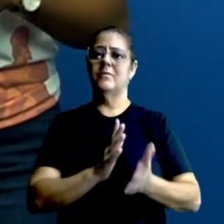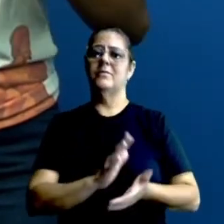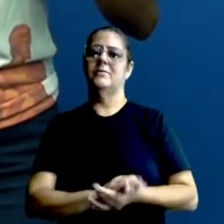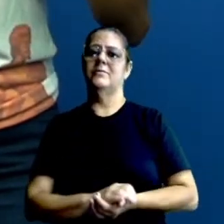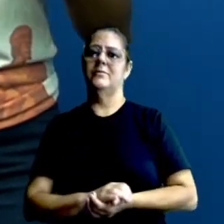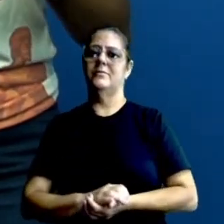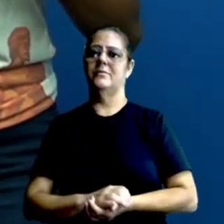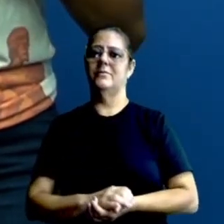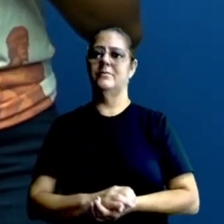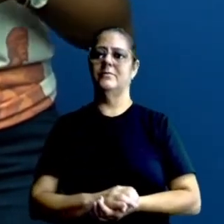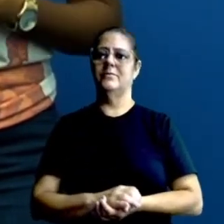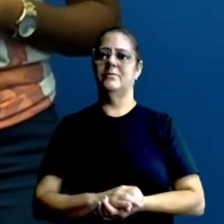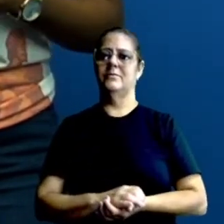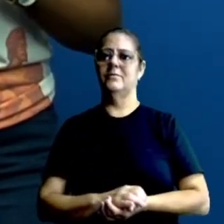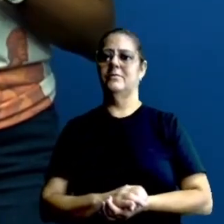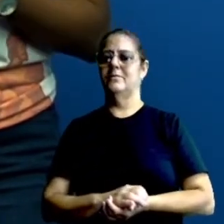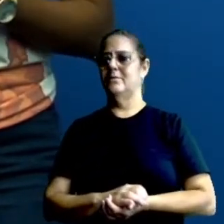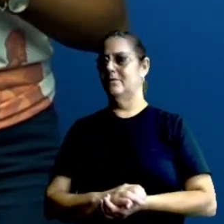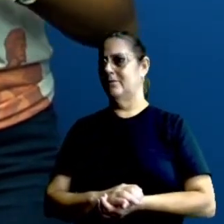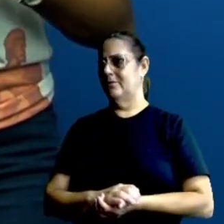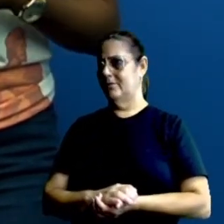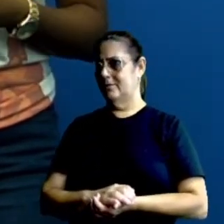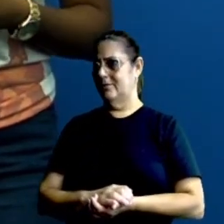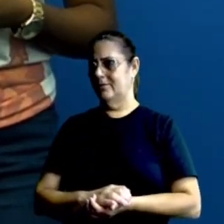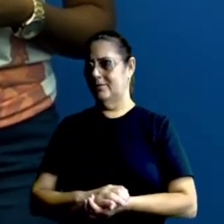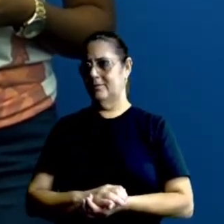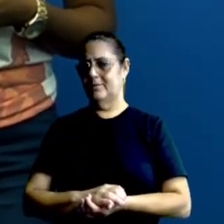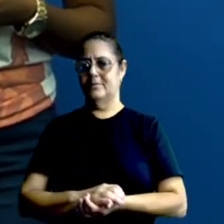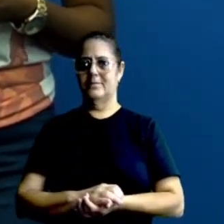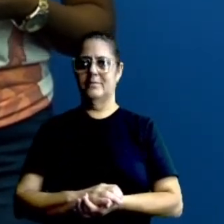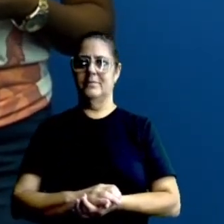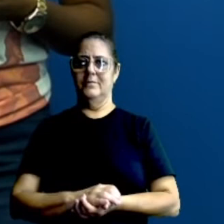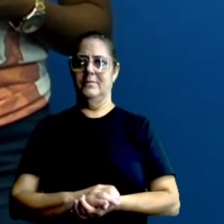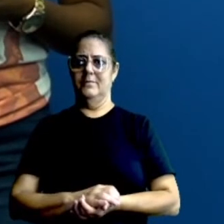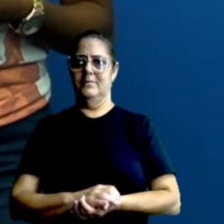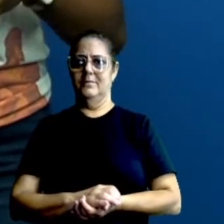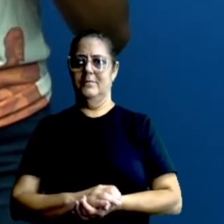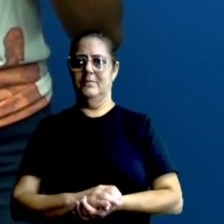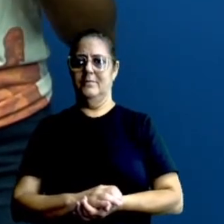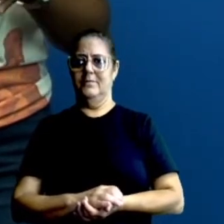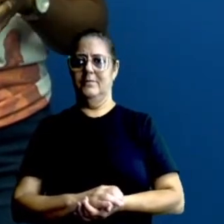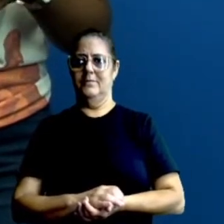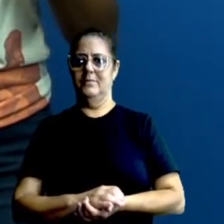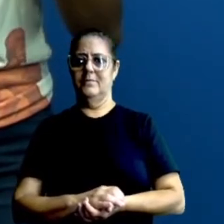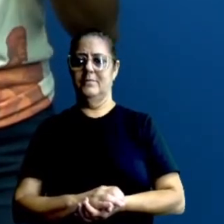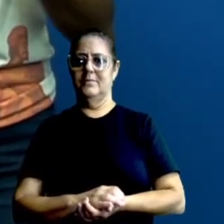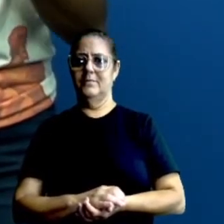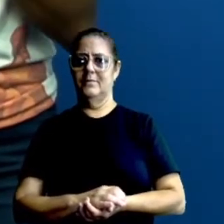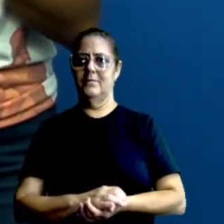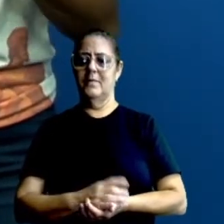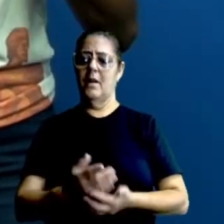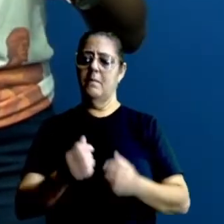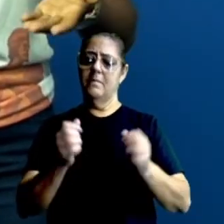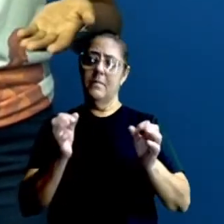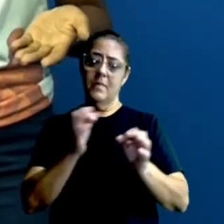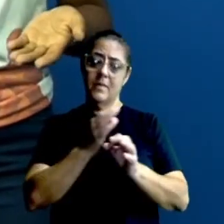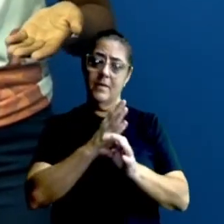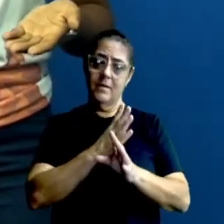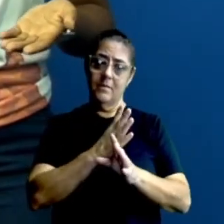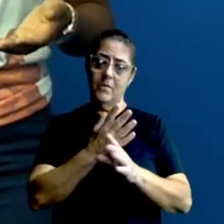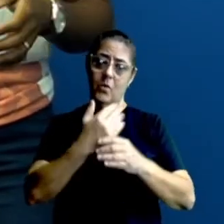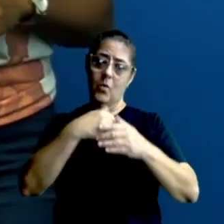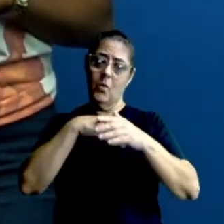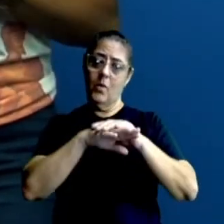please tá aqui ó tá in this Away please correto peguem o guardem suas